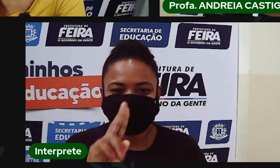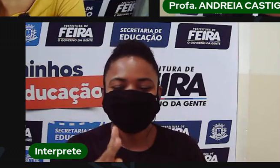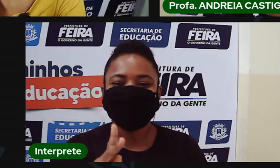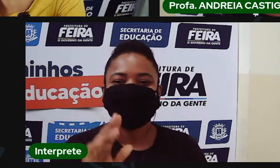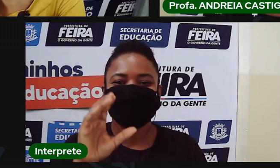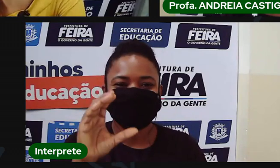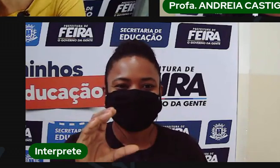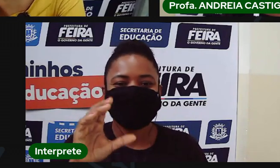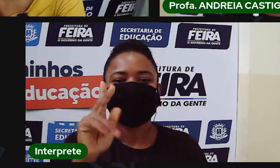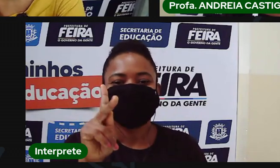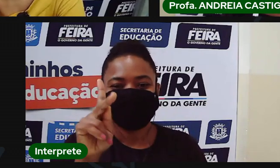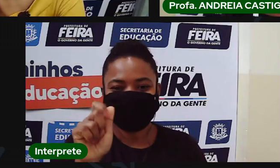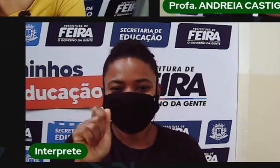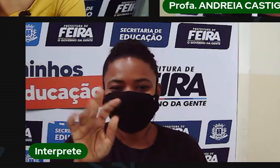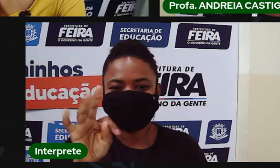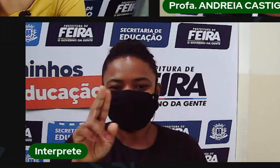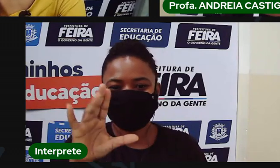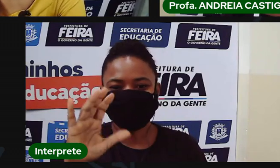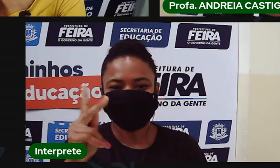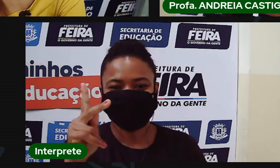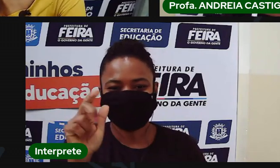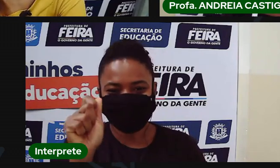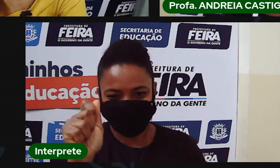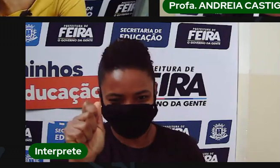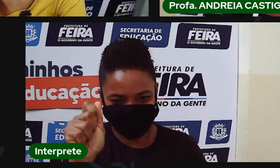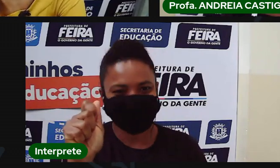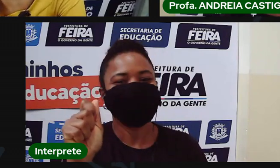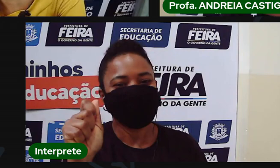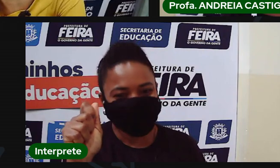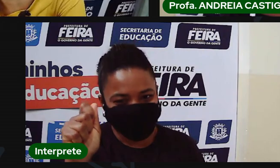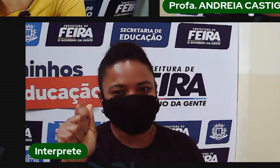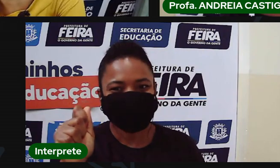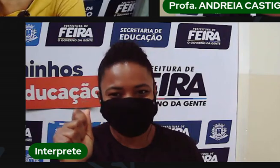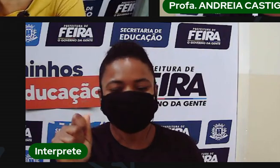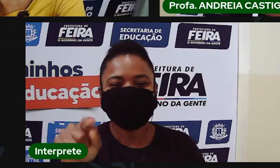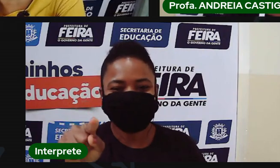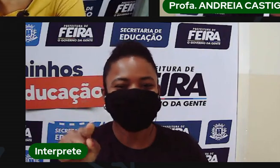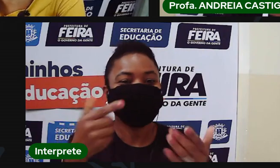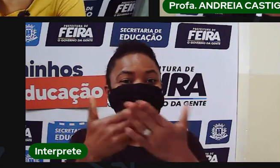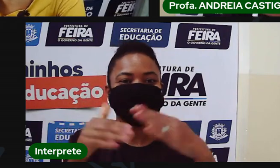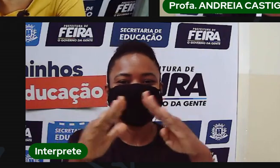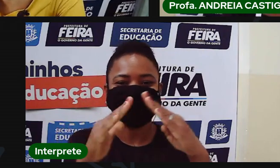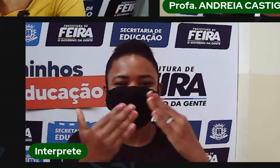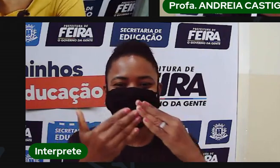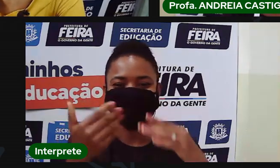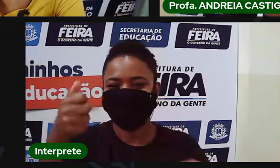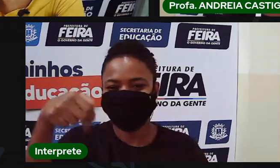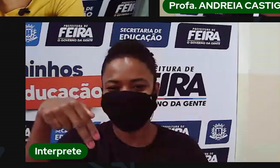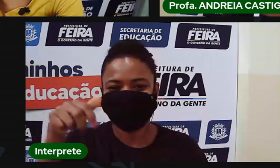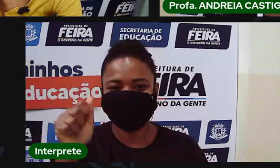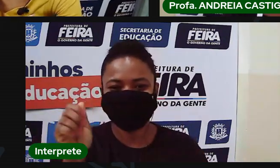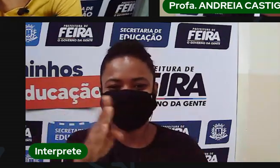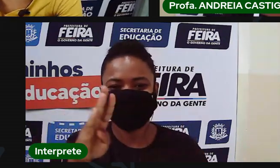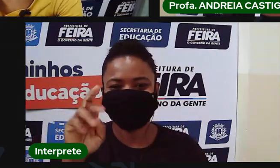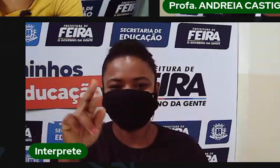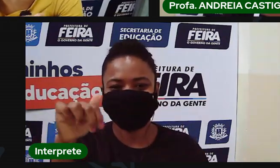Municipal Ana Brandão. Ana Brandão. Beijo, Procatuxa. Você é ela deve estar assistindo. Eu perguntei a